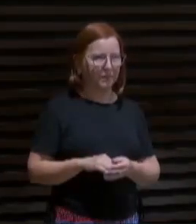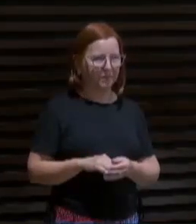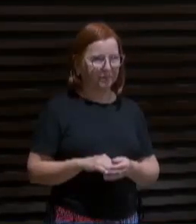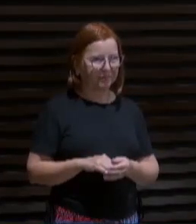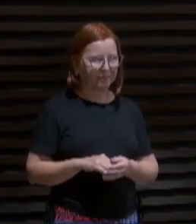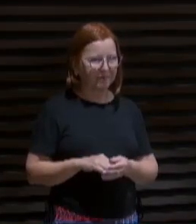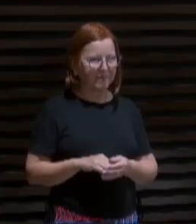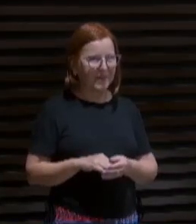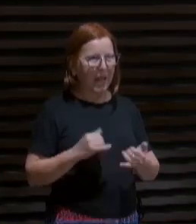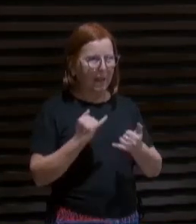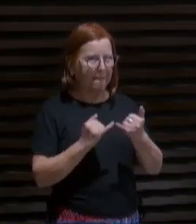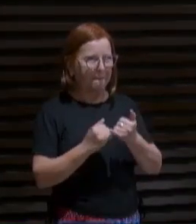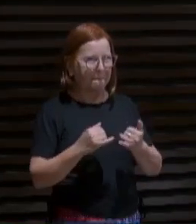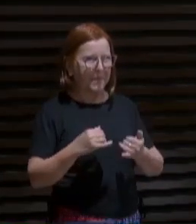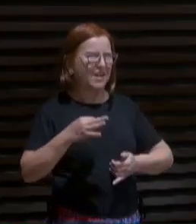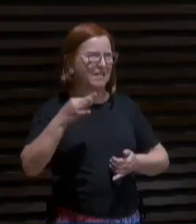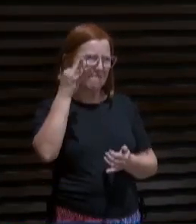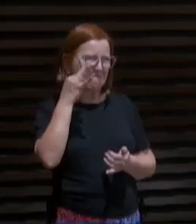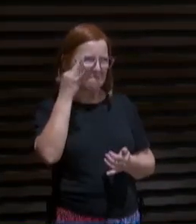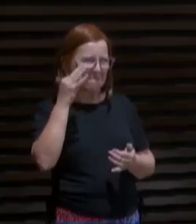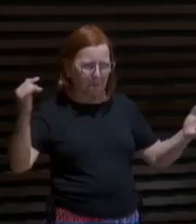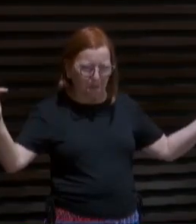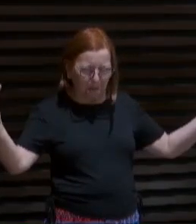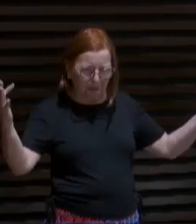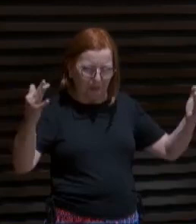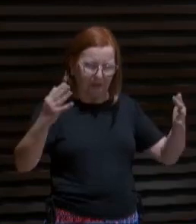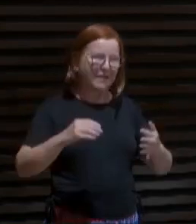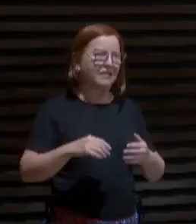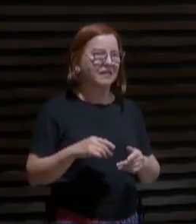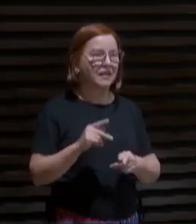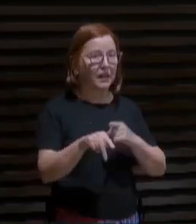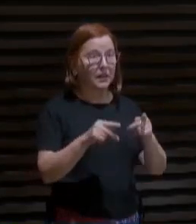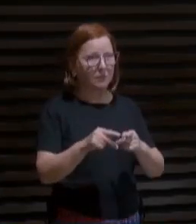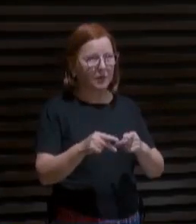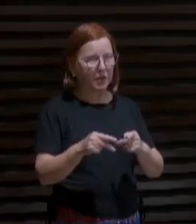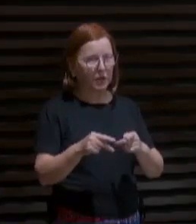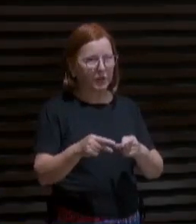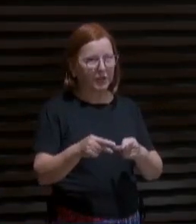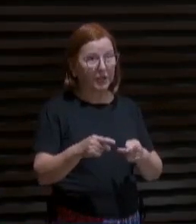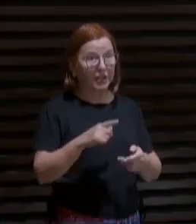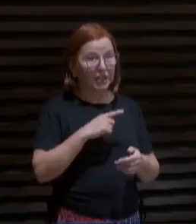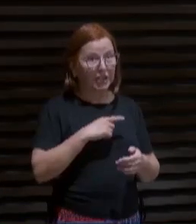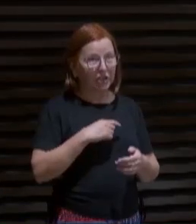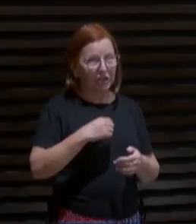que a abelha é maribondo, que só tem para ferroar. As pessoas endemoniadas eram por todo